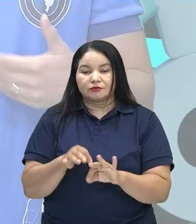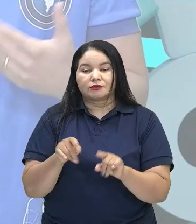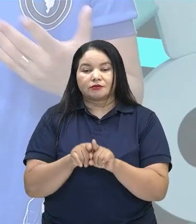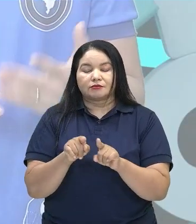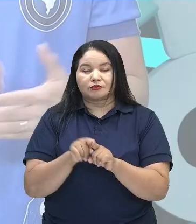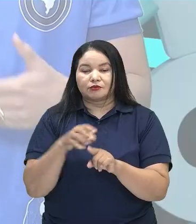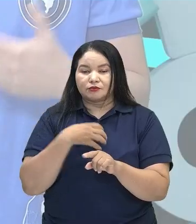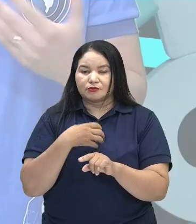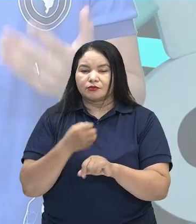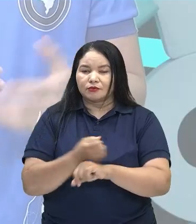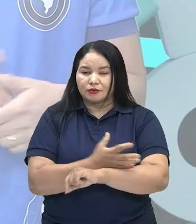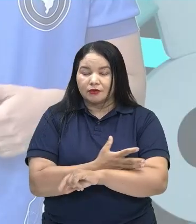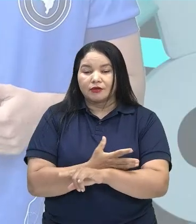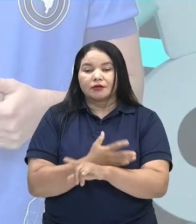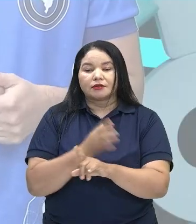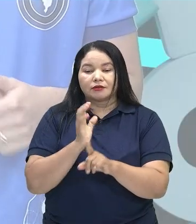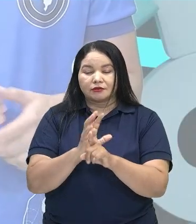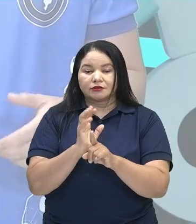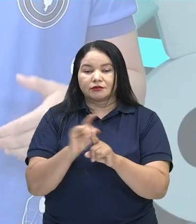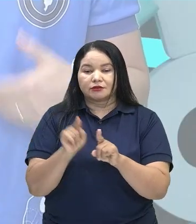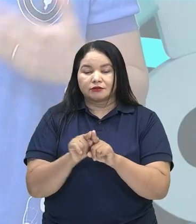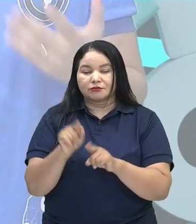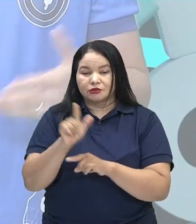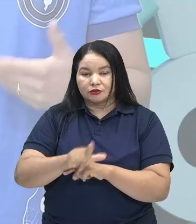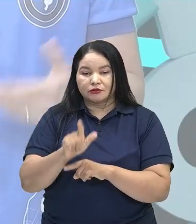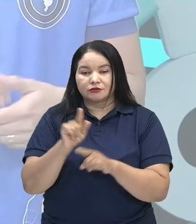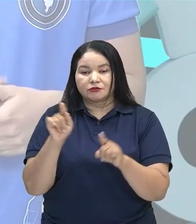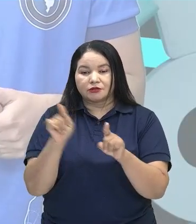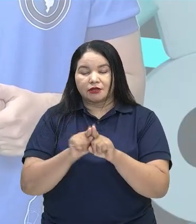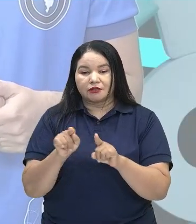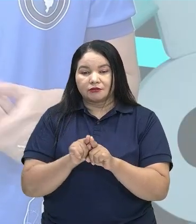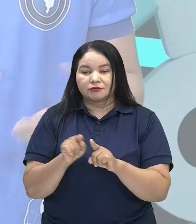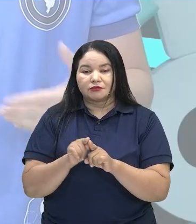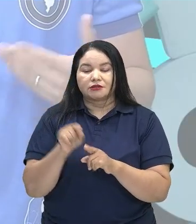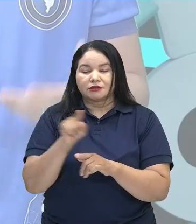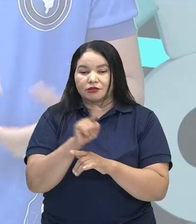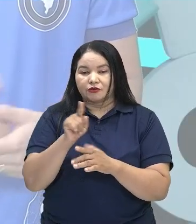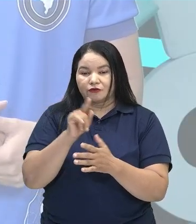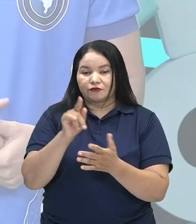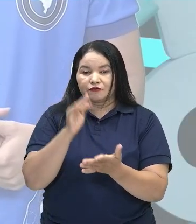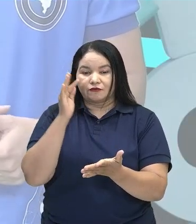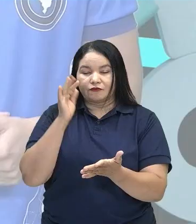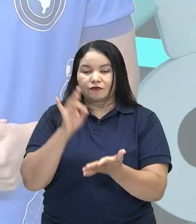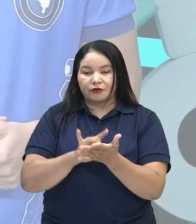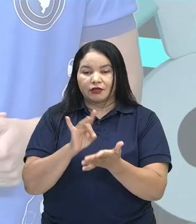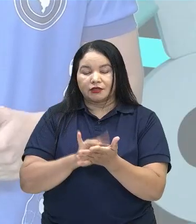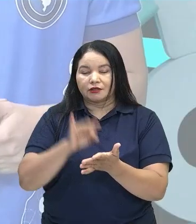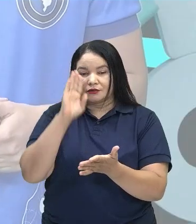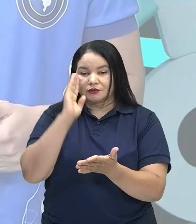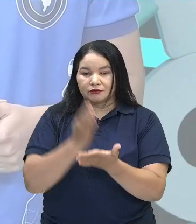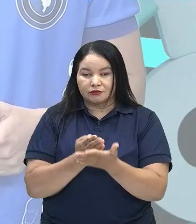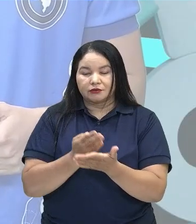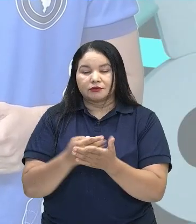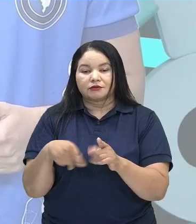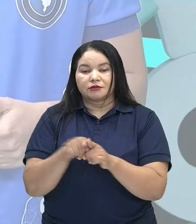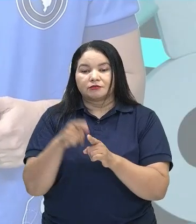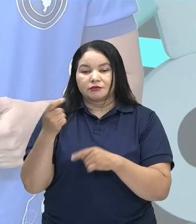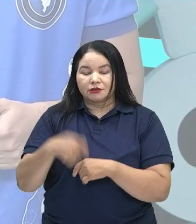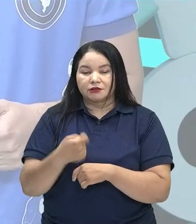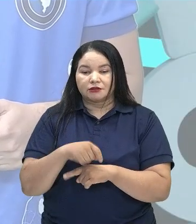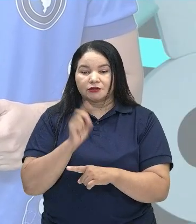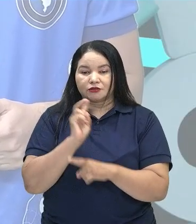tanto emocionalmente quanto lógico, quanto em credibilidade, para a necessidade de proteger a